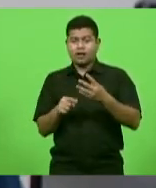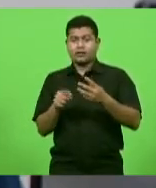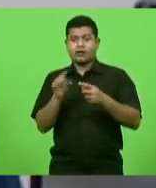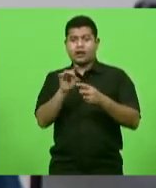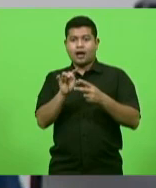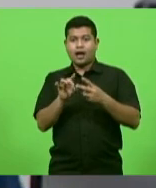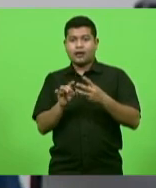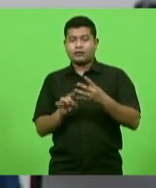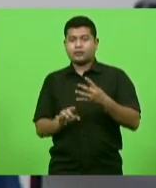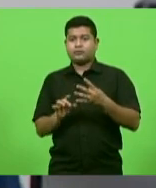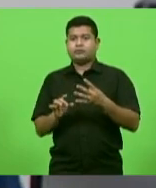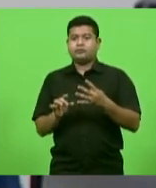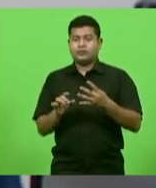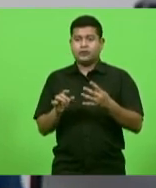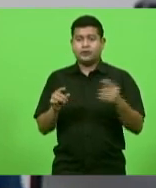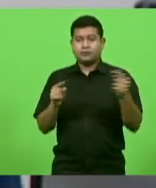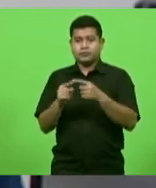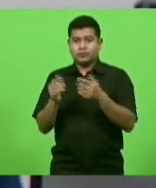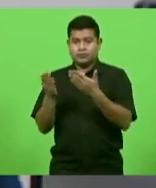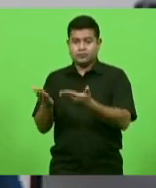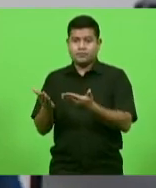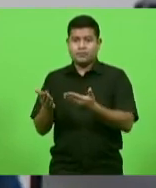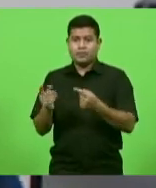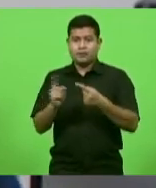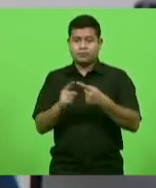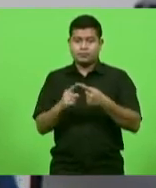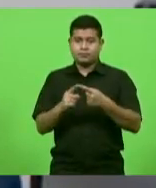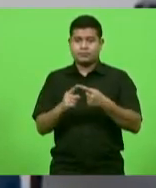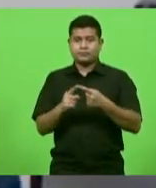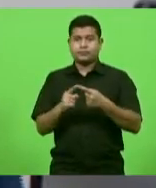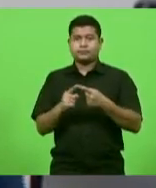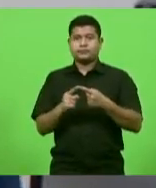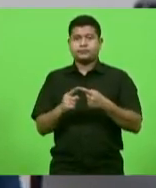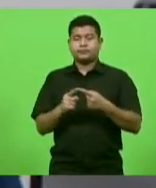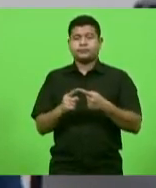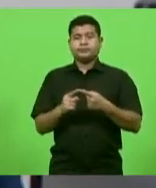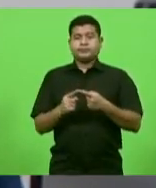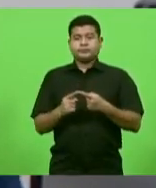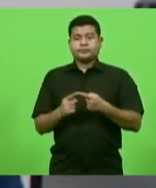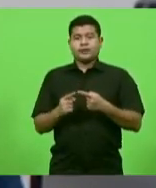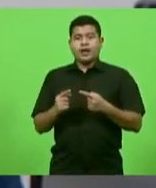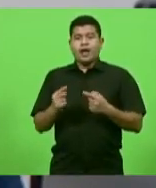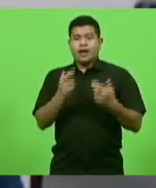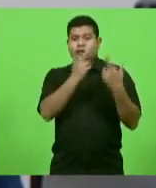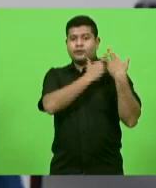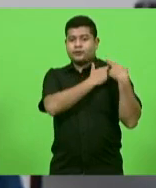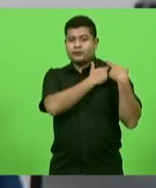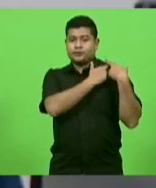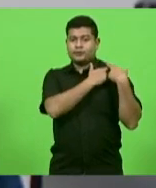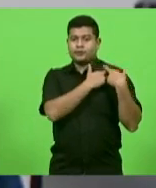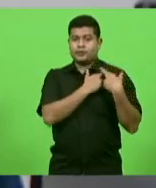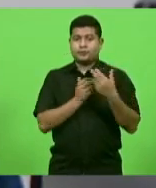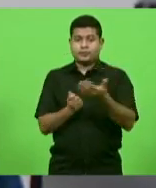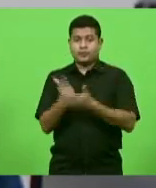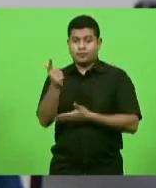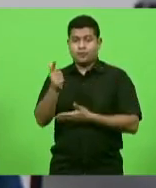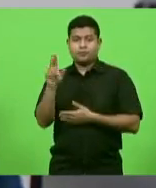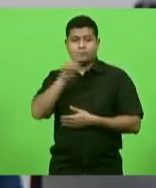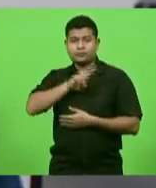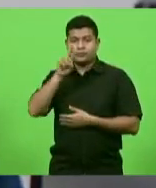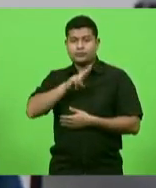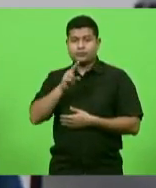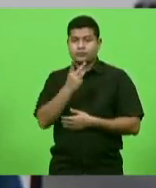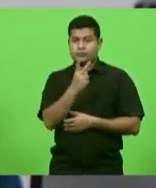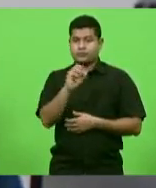cada uma das condutas que lhes são atribuídas a primeira atribuição ao governador do Estado a responsabilização pela aquisição emergencial